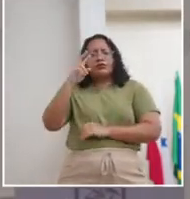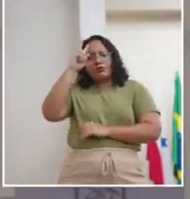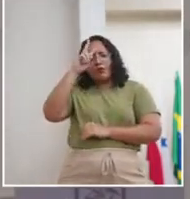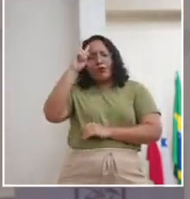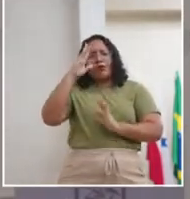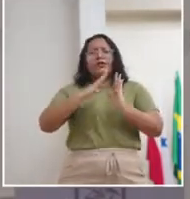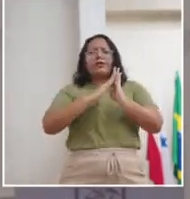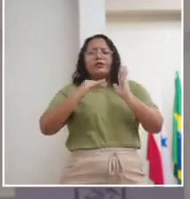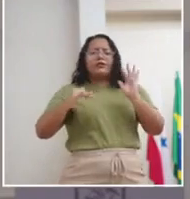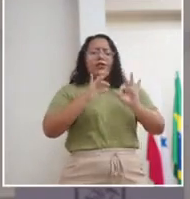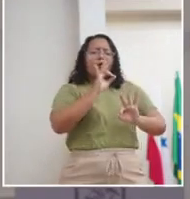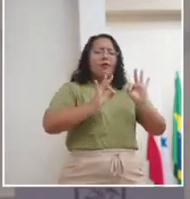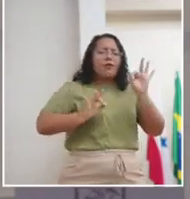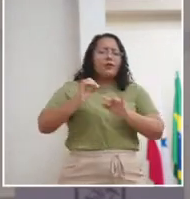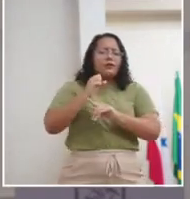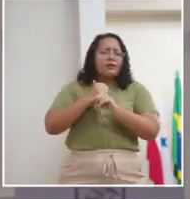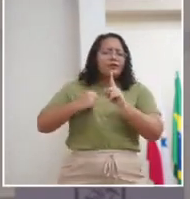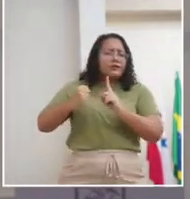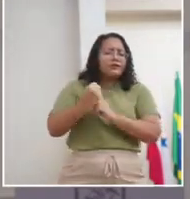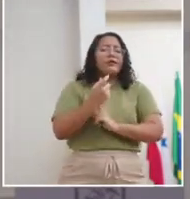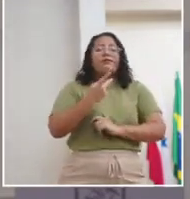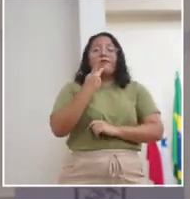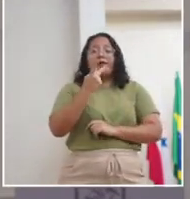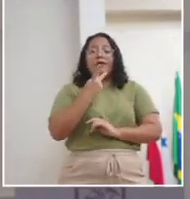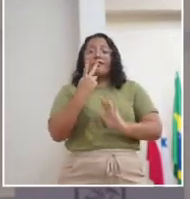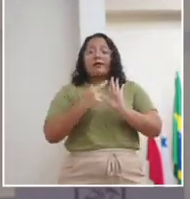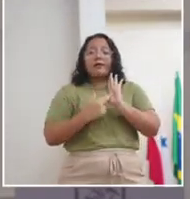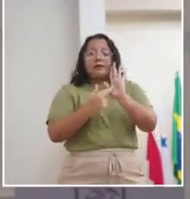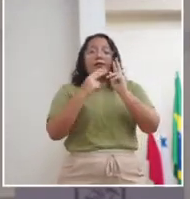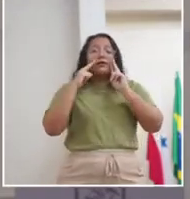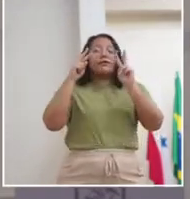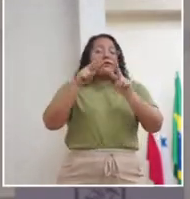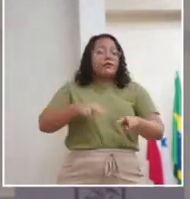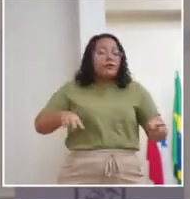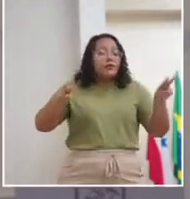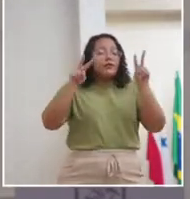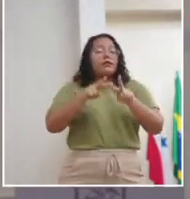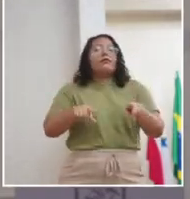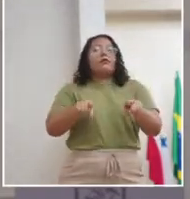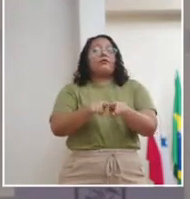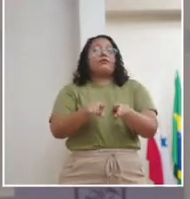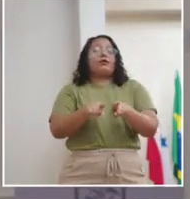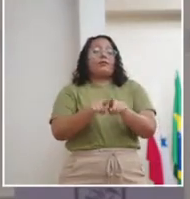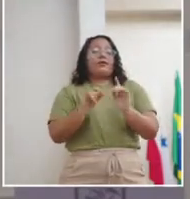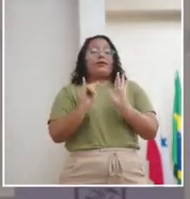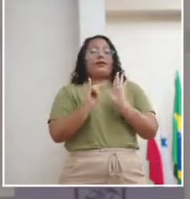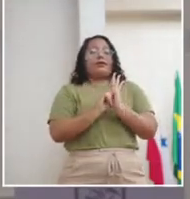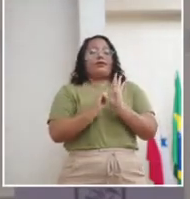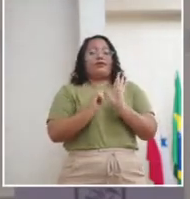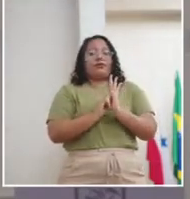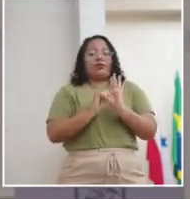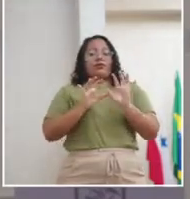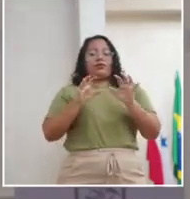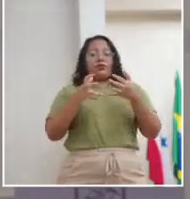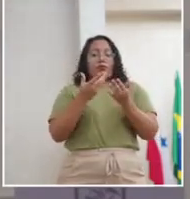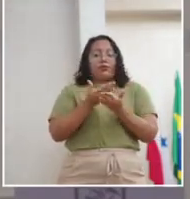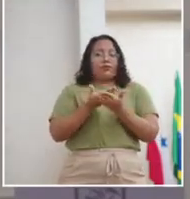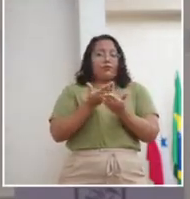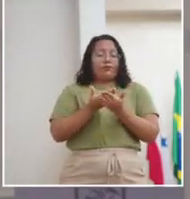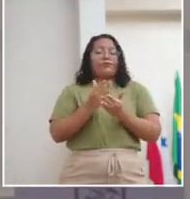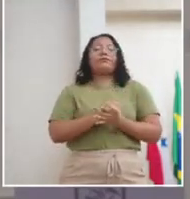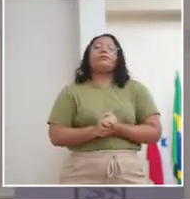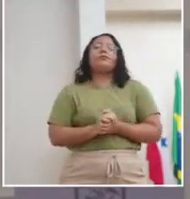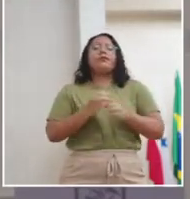organização social, ela falava da representação visual e também da identificação étnica dos grupos que estudou.